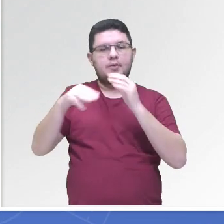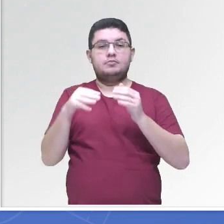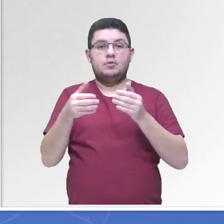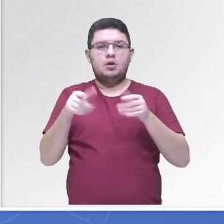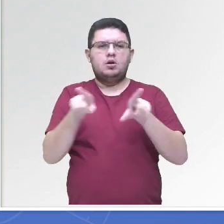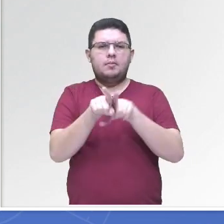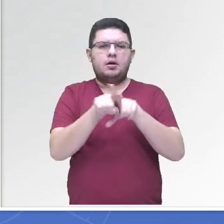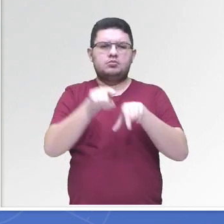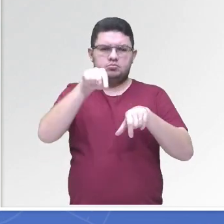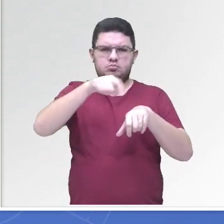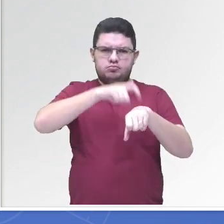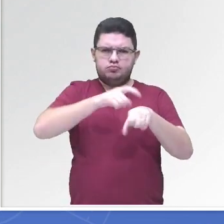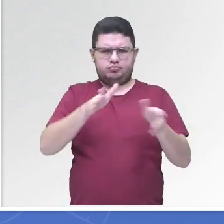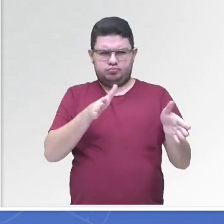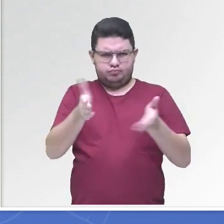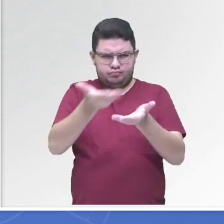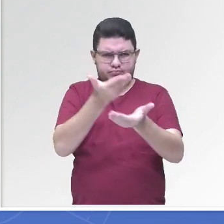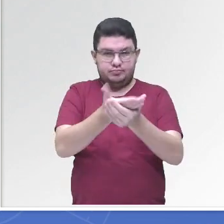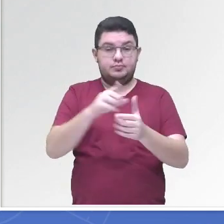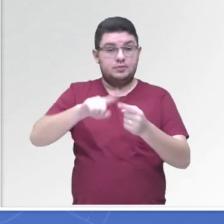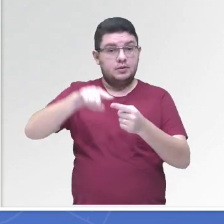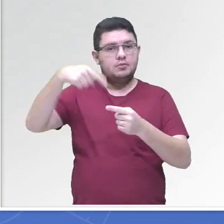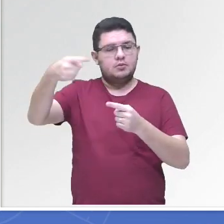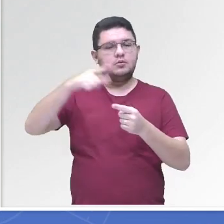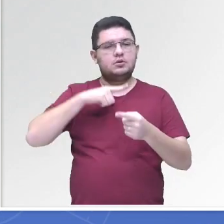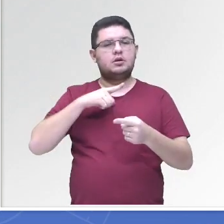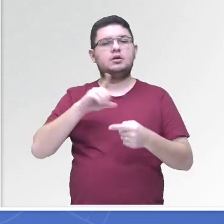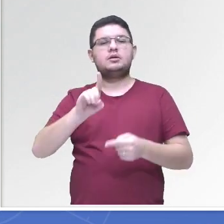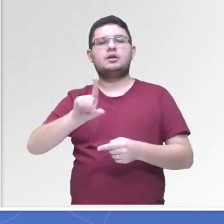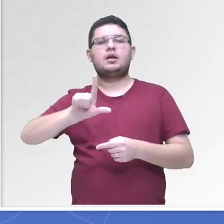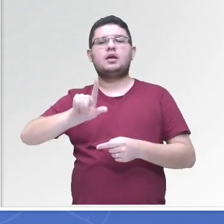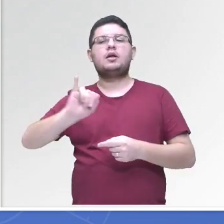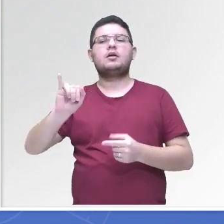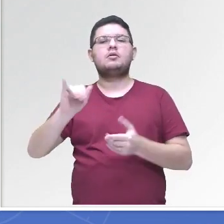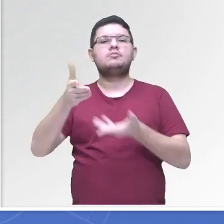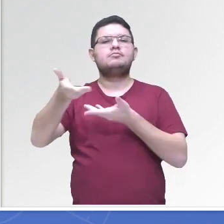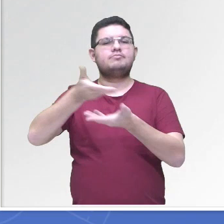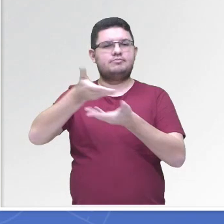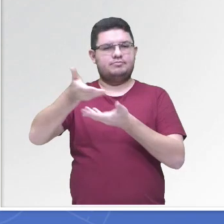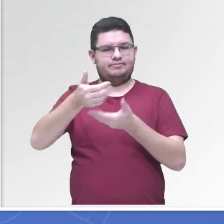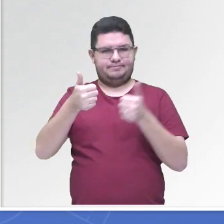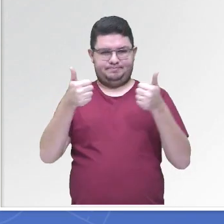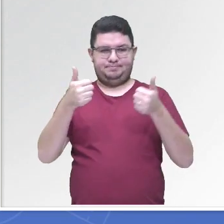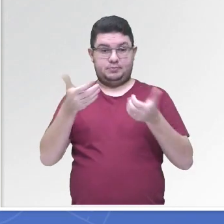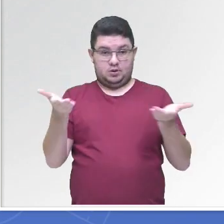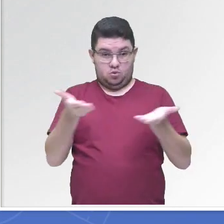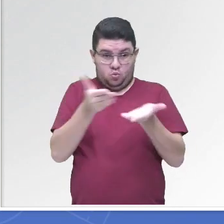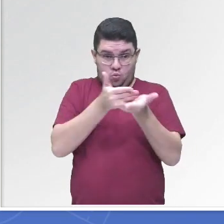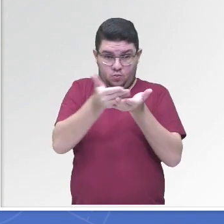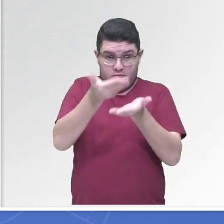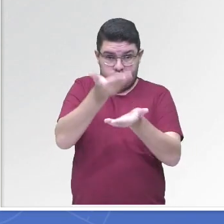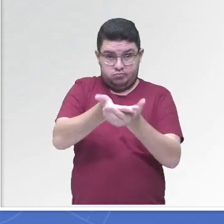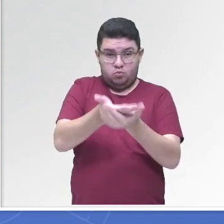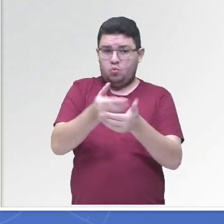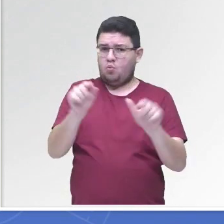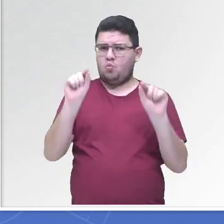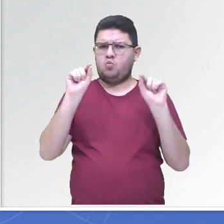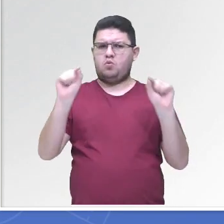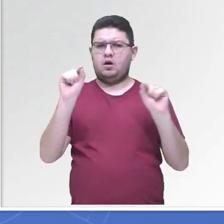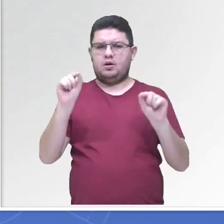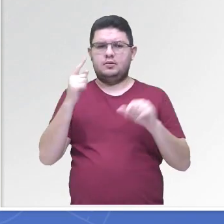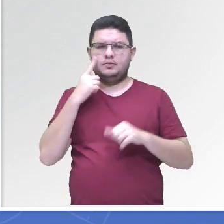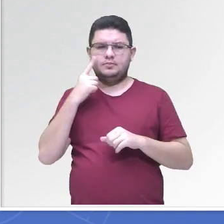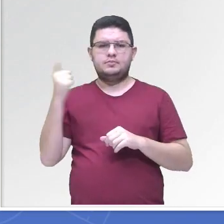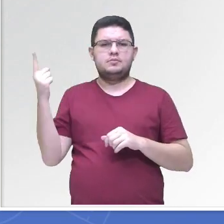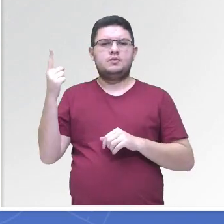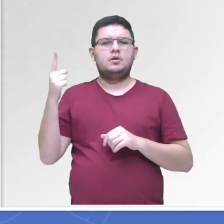respondendo as perguntas da dinâmica local interativa, tá bom? Então vamos começar a aula de hoje. A aula de hoje é a